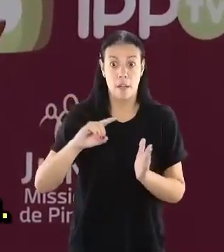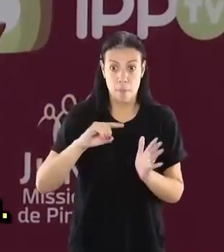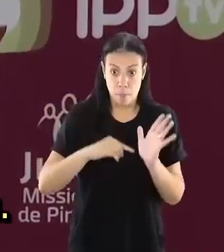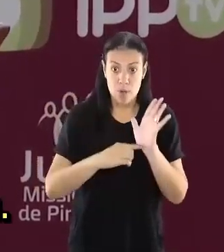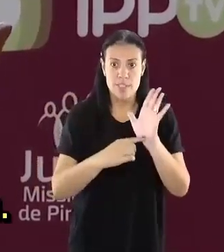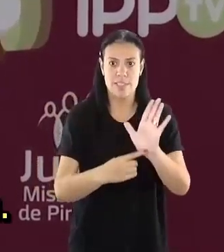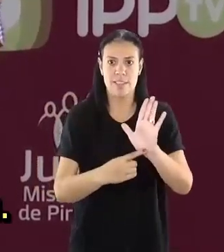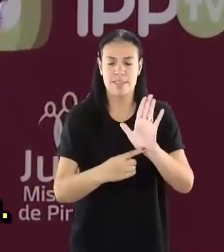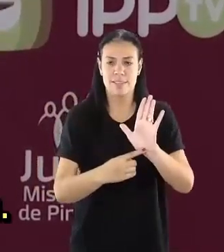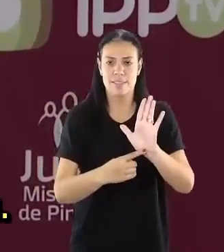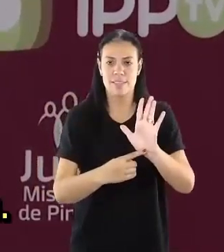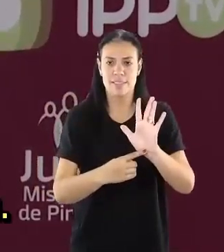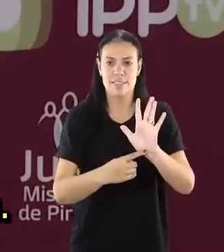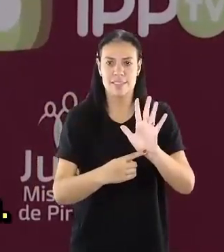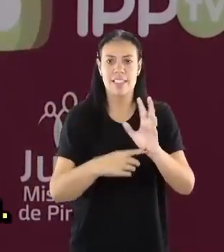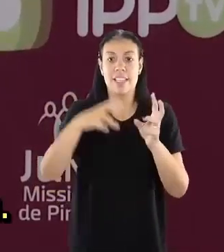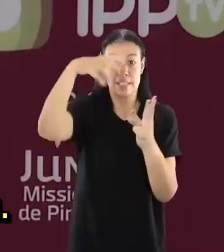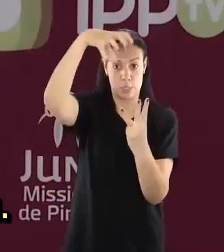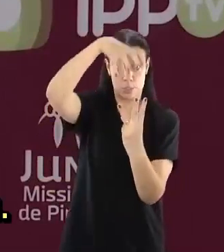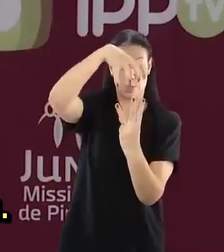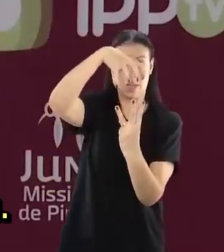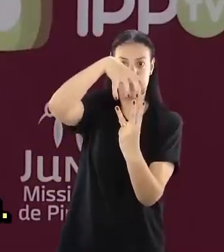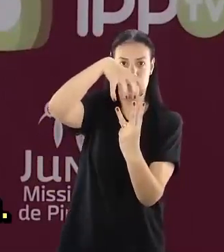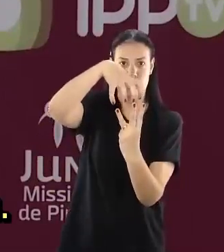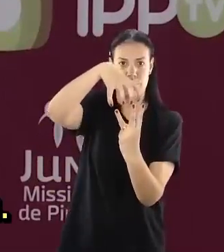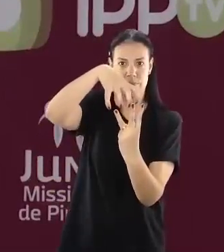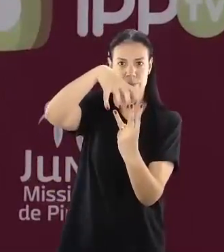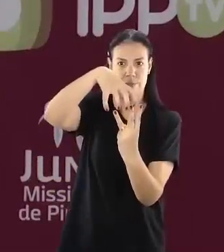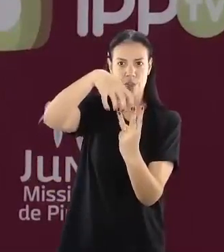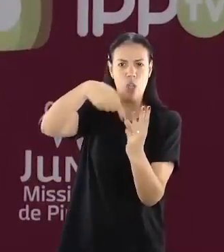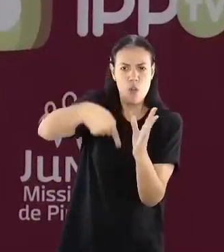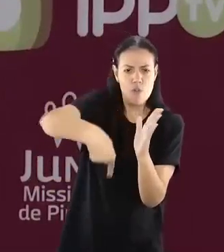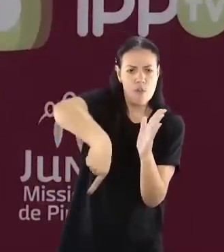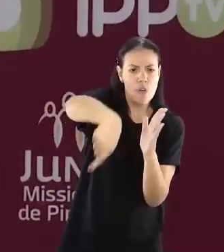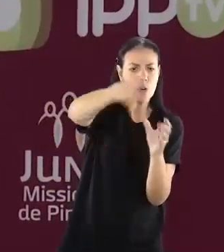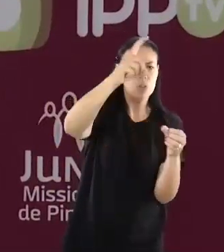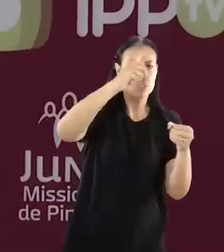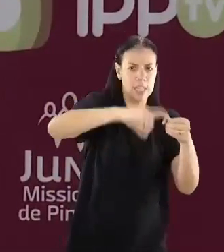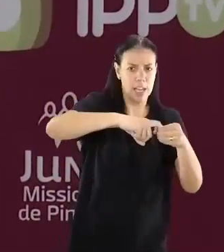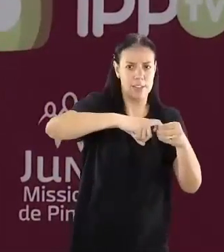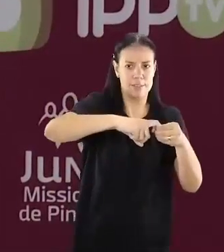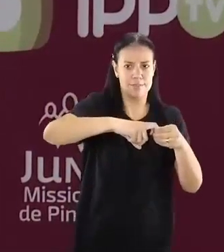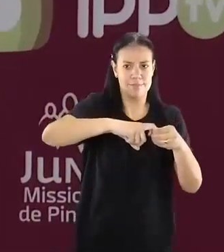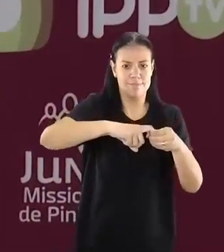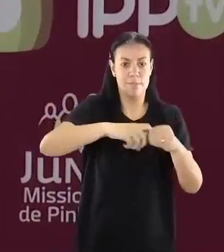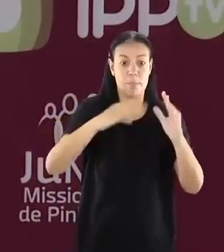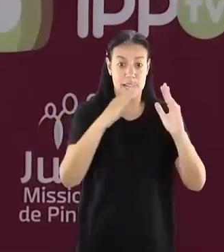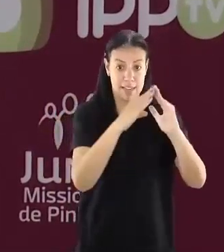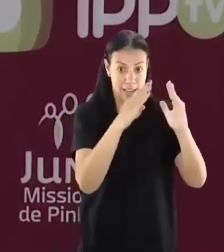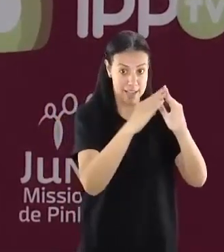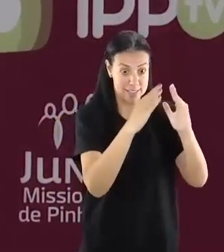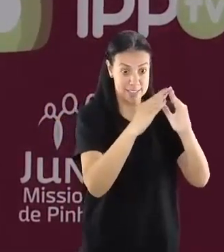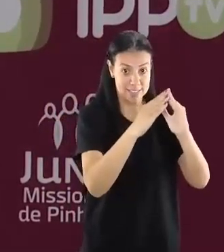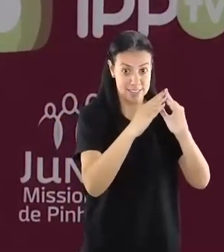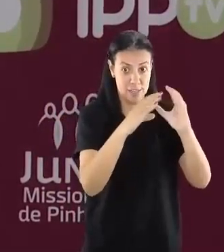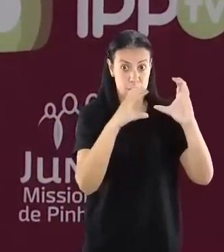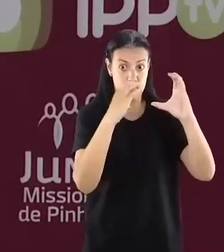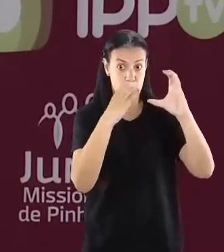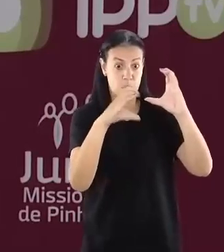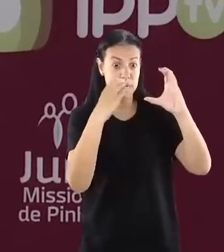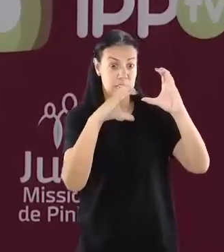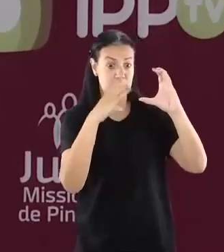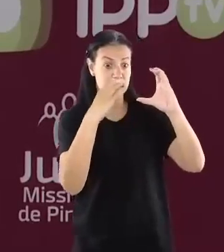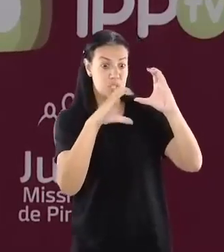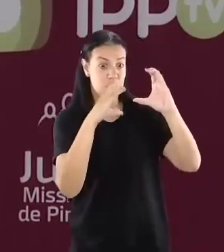divina, eles retornaram à sua terra por outro caminho. Sabem por quê? Todos aqueles que têm um encontro real